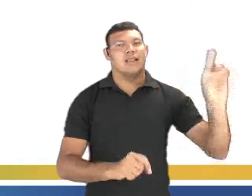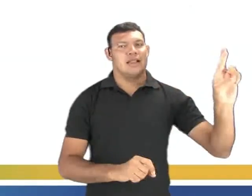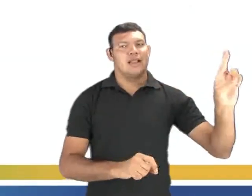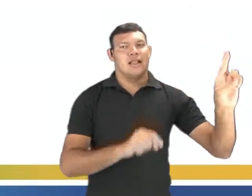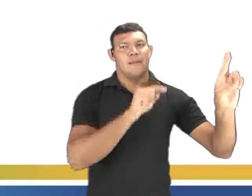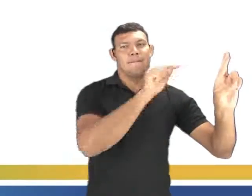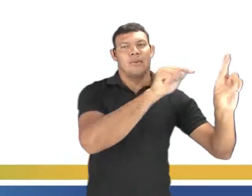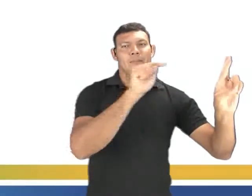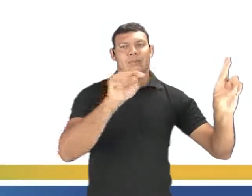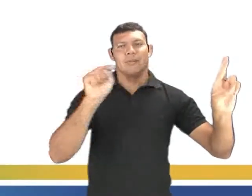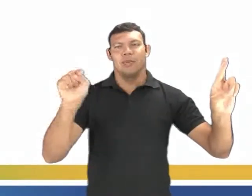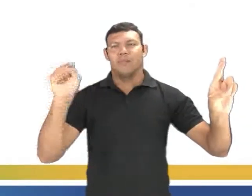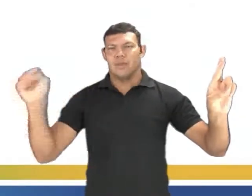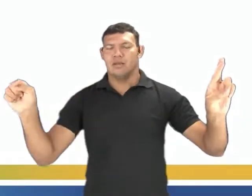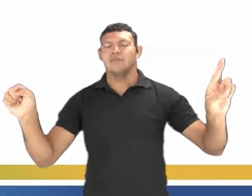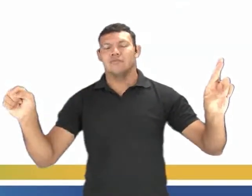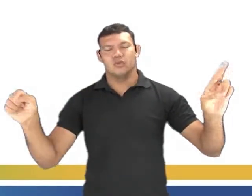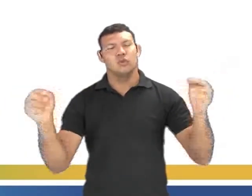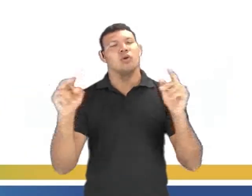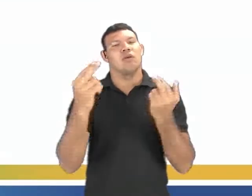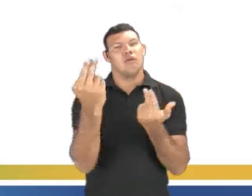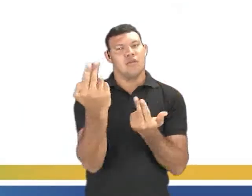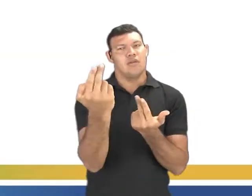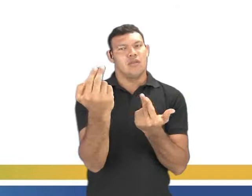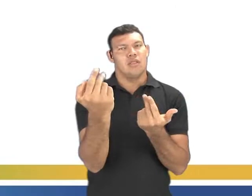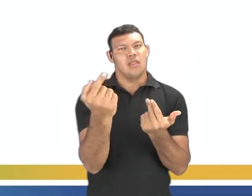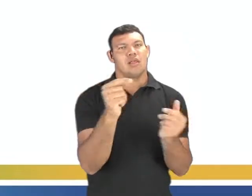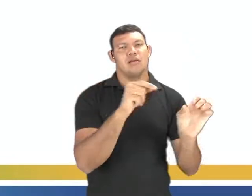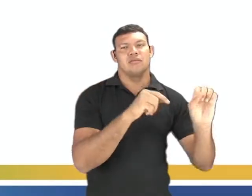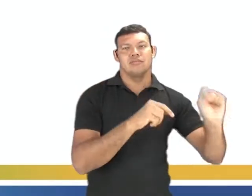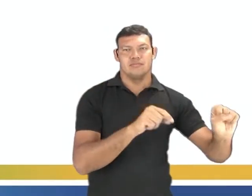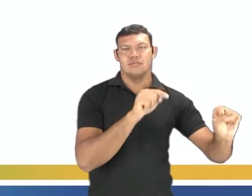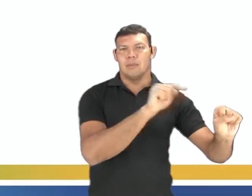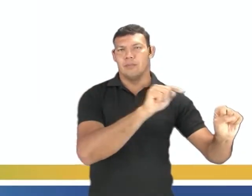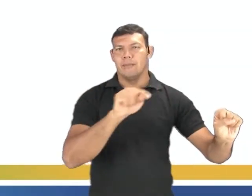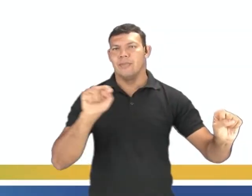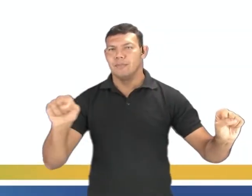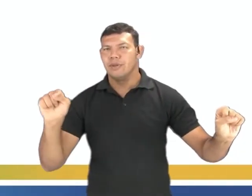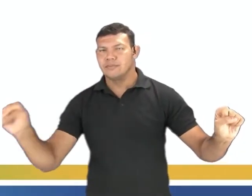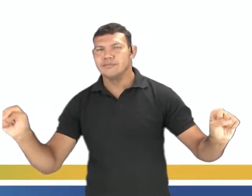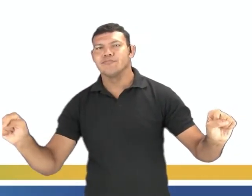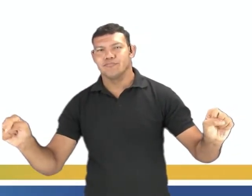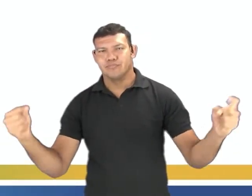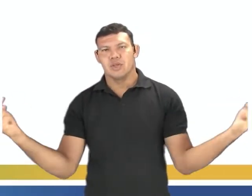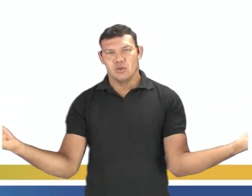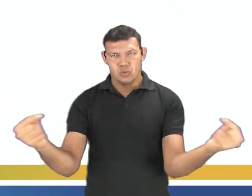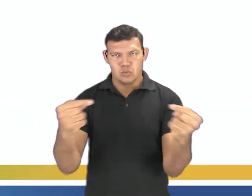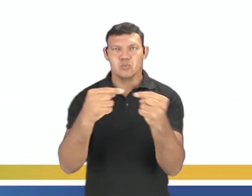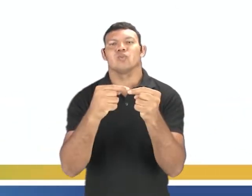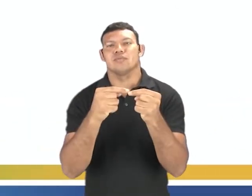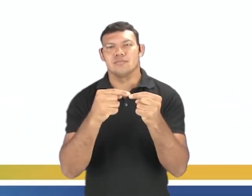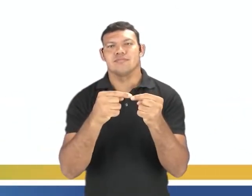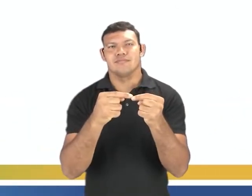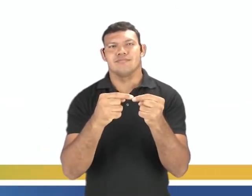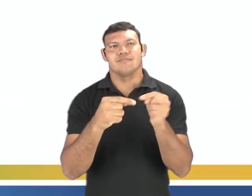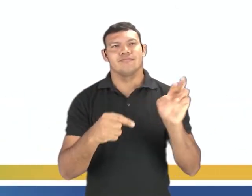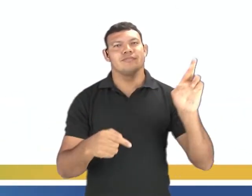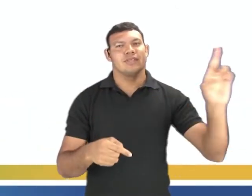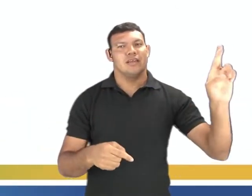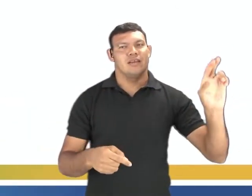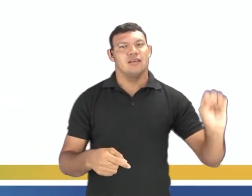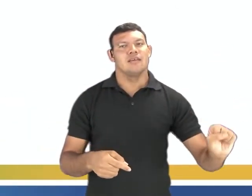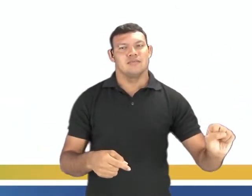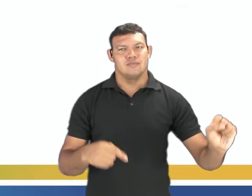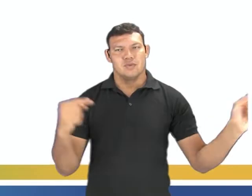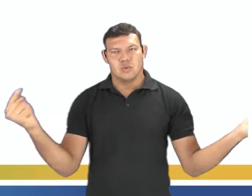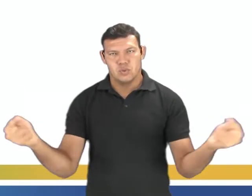de R são os mesmos pontos de S. E aí nós chamamos de coincidentes. Ou seja, a reta